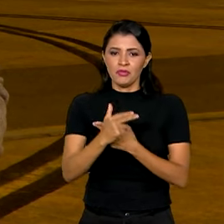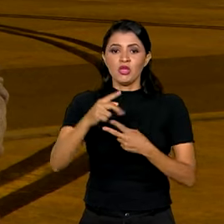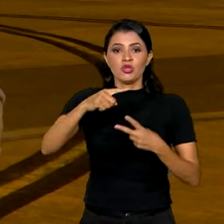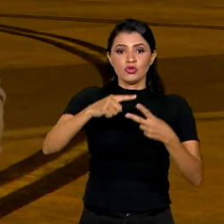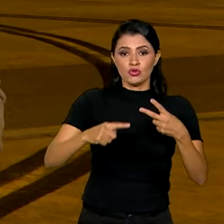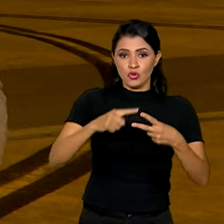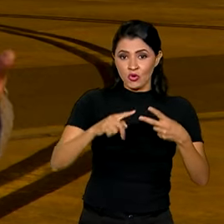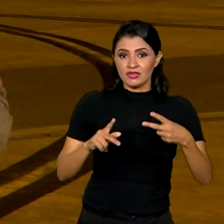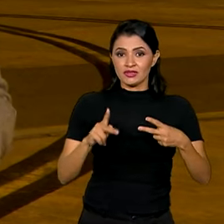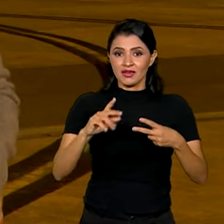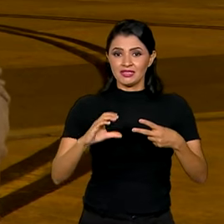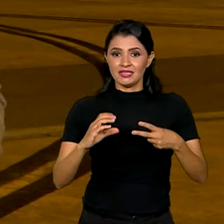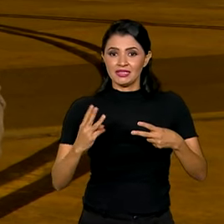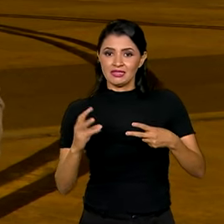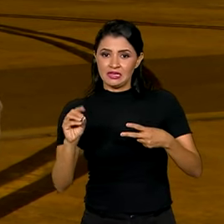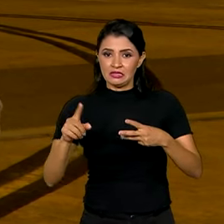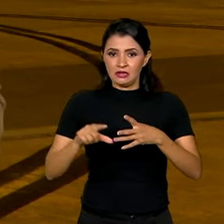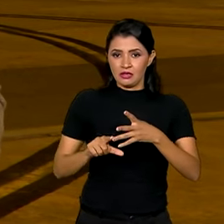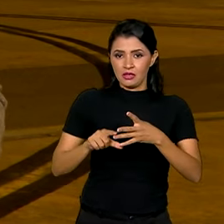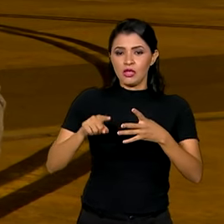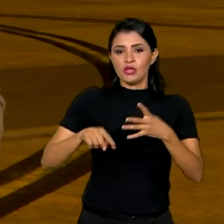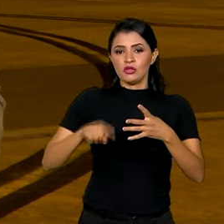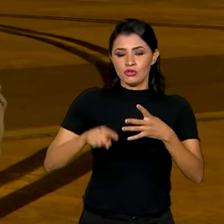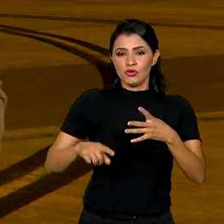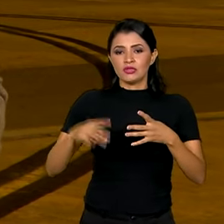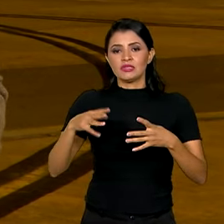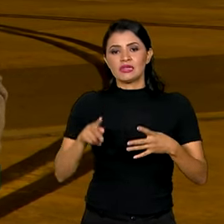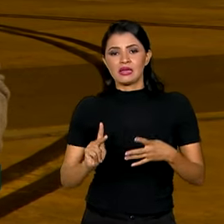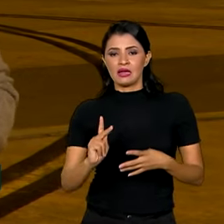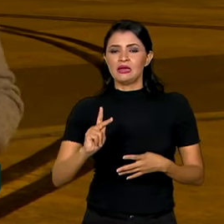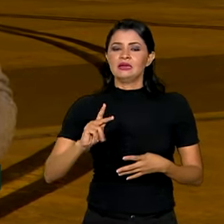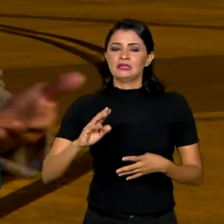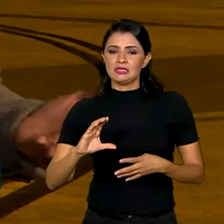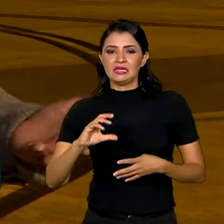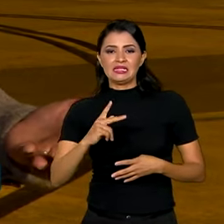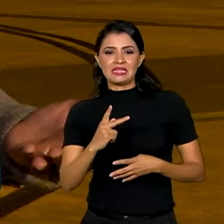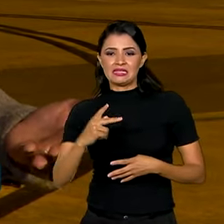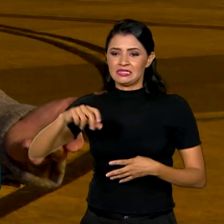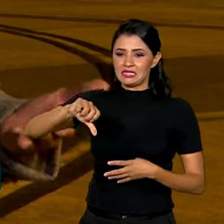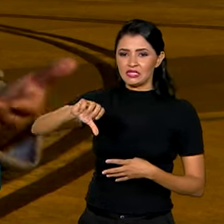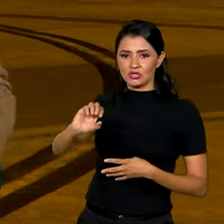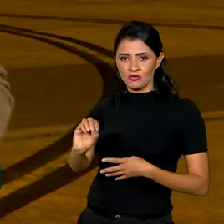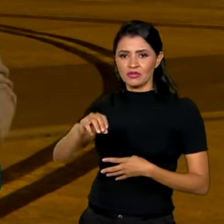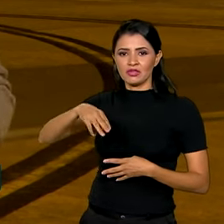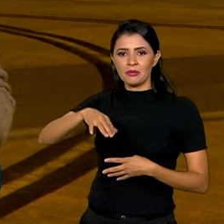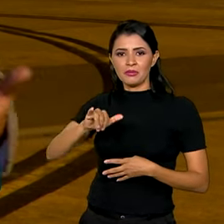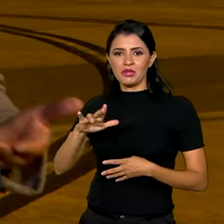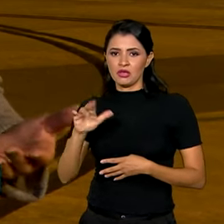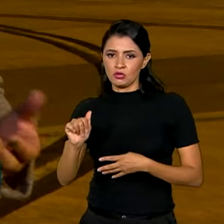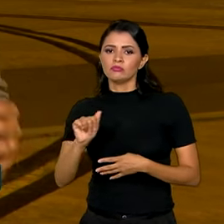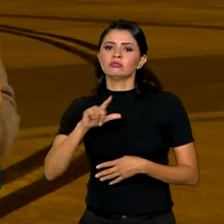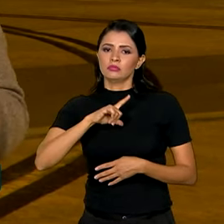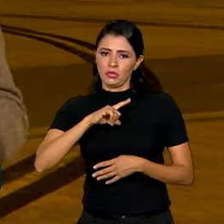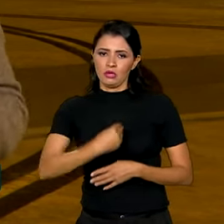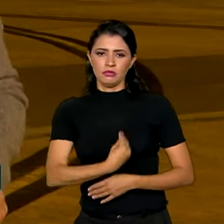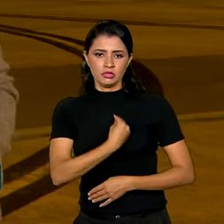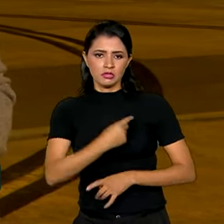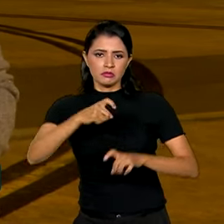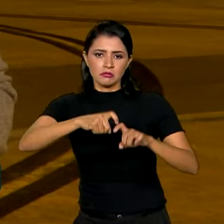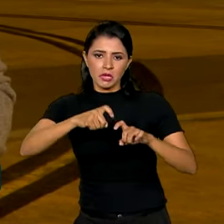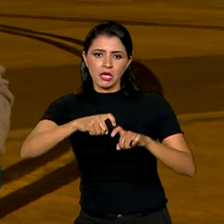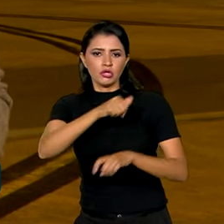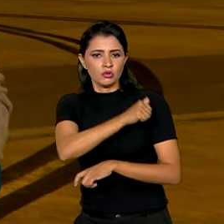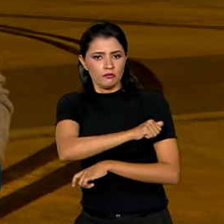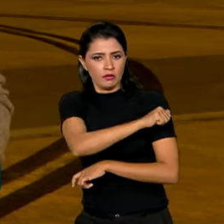modelo KC-30 e 2 KC-390 Millennium. Todos eles com a presença de médicos, enfermeiros e